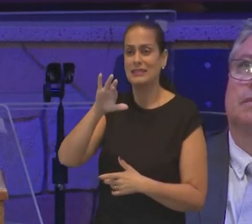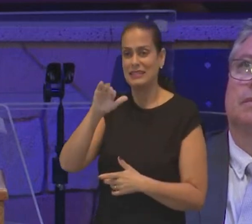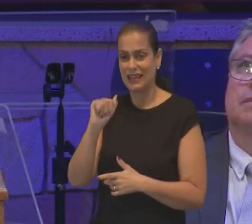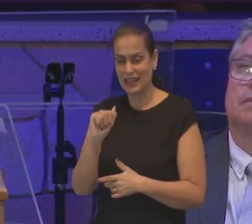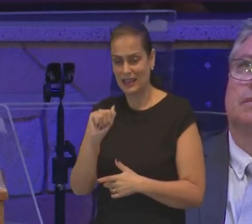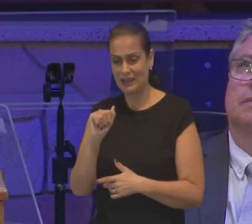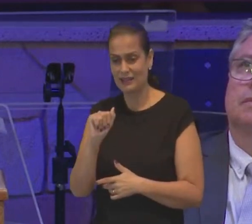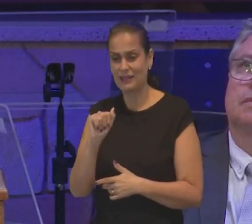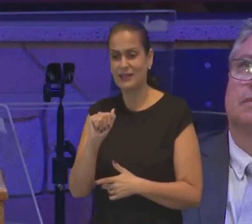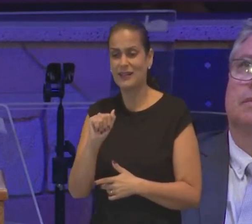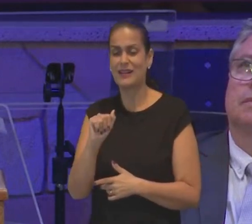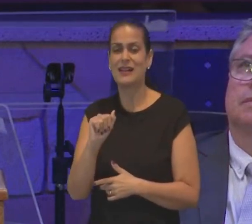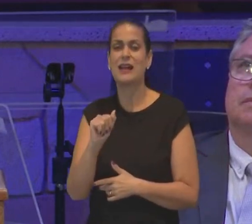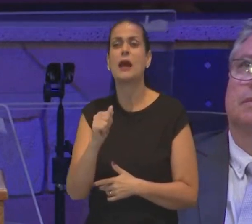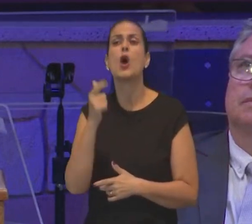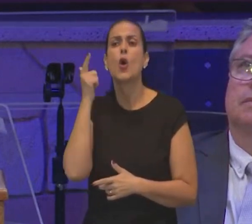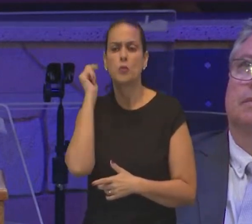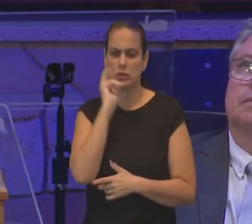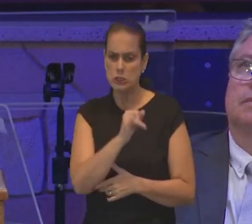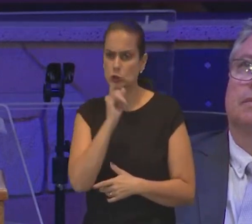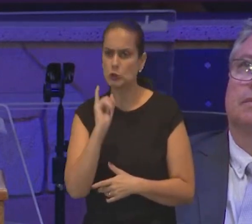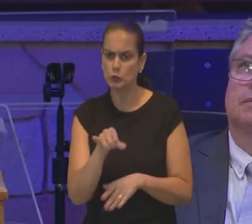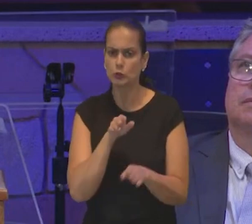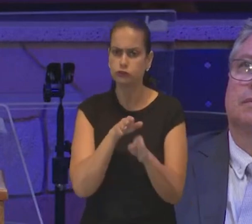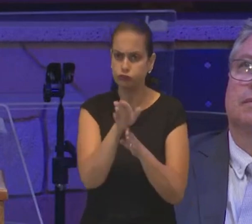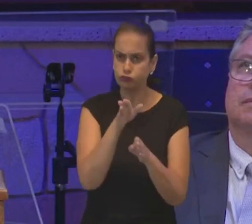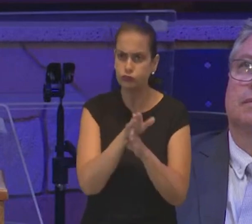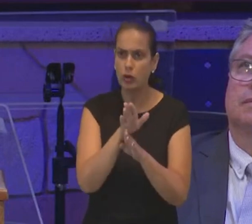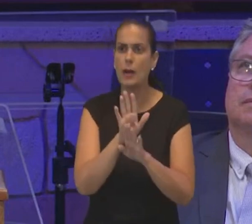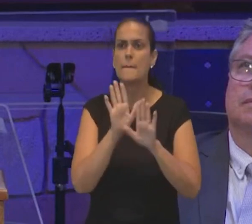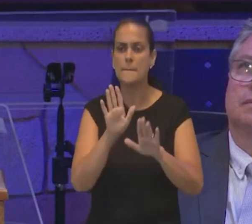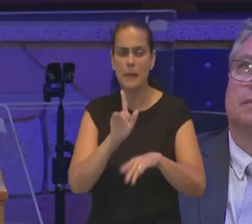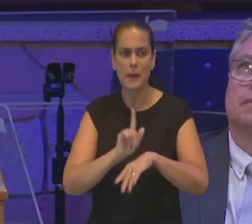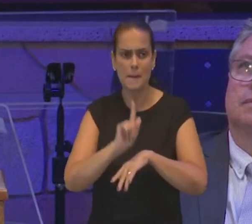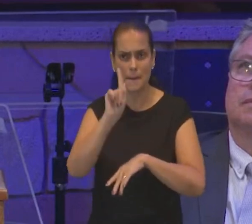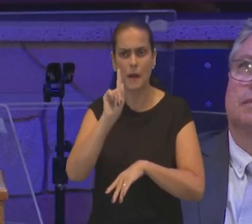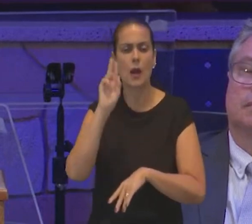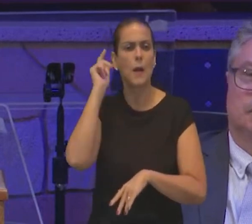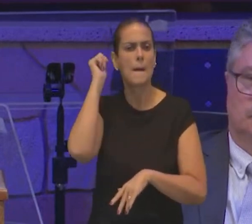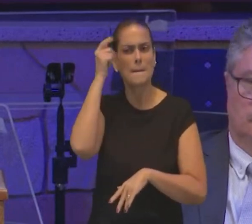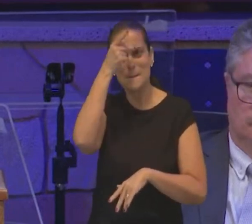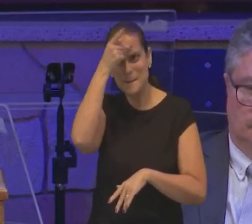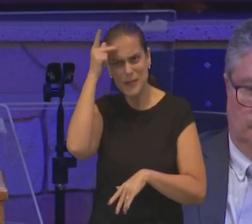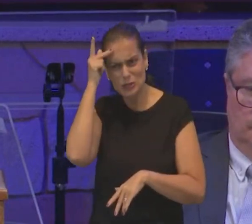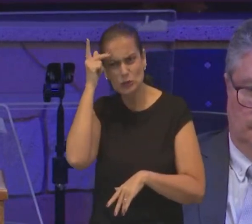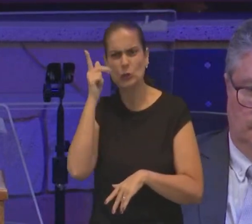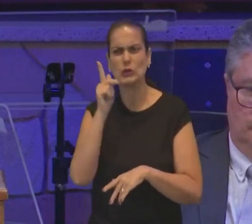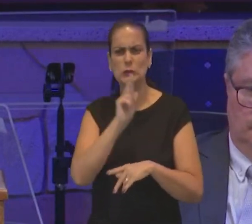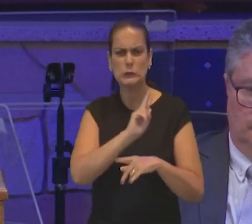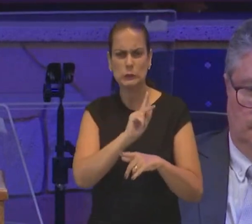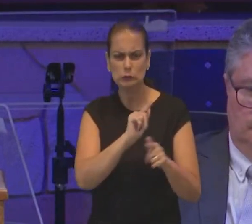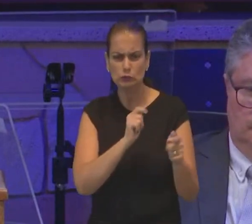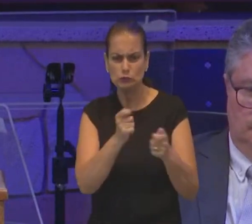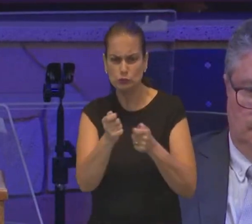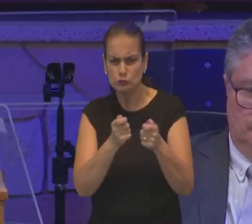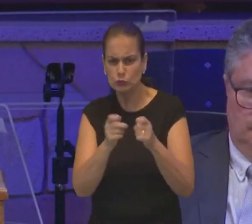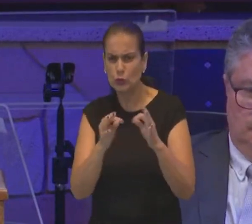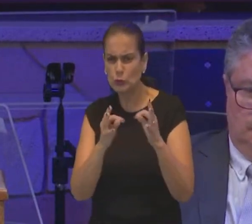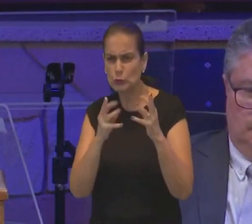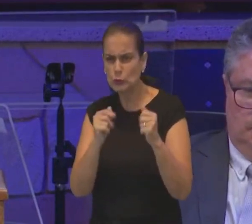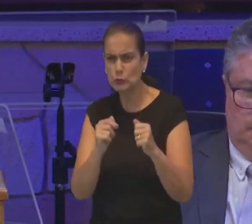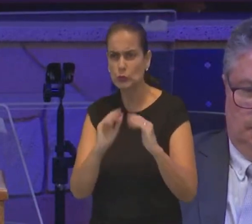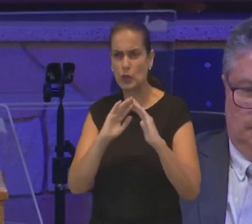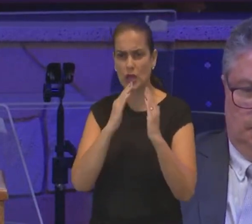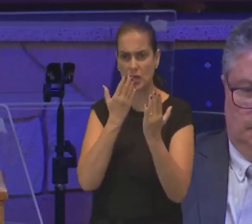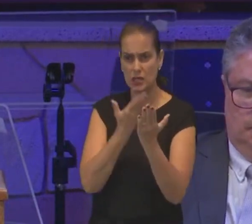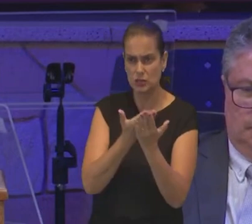só uma facilitadora, ela é a nossa gerente, né? Ela toma de conta das capelanias, tanto